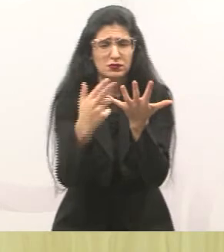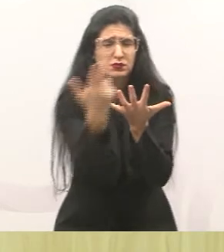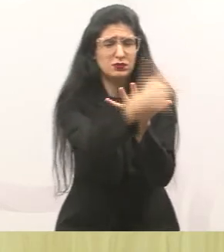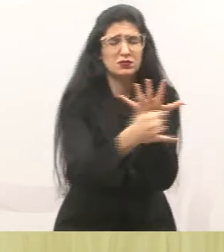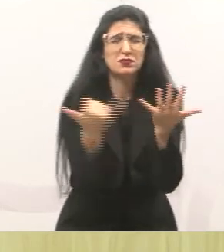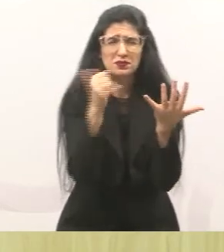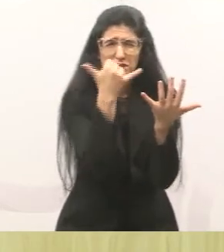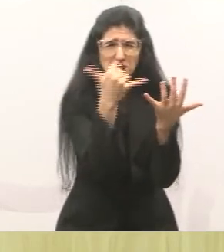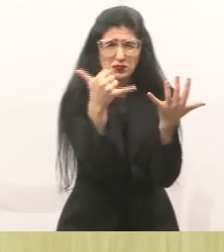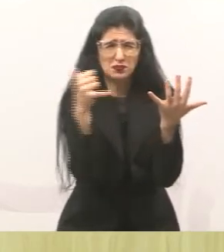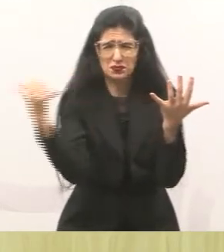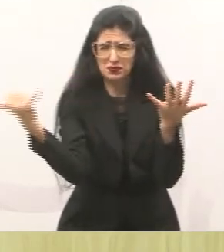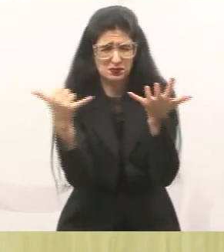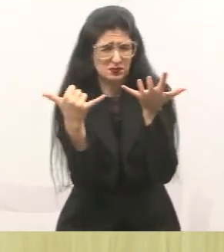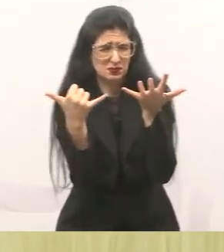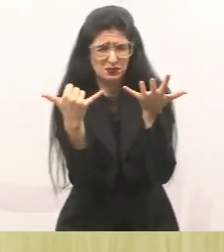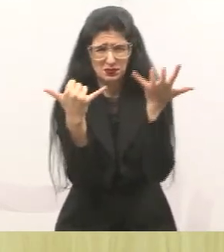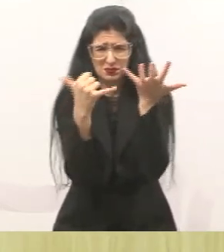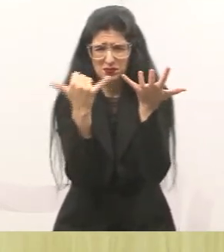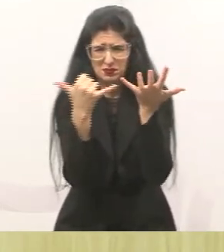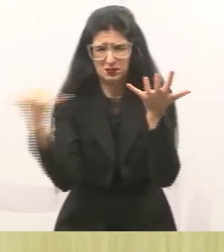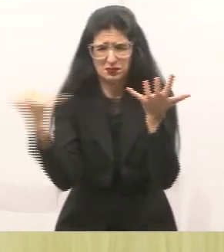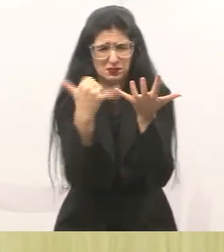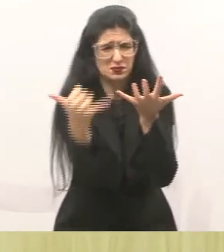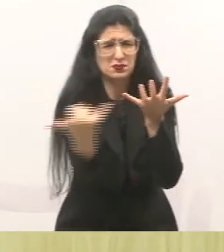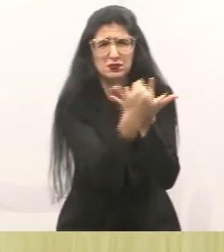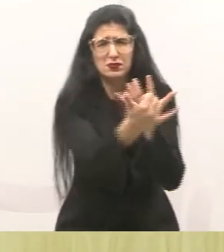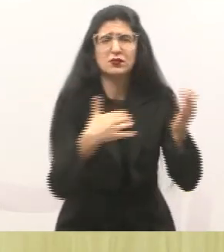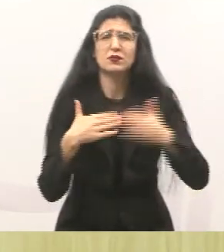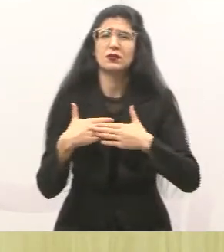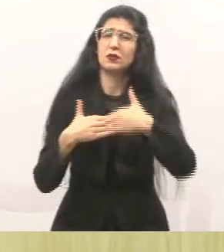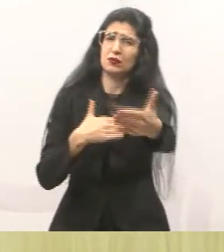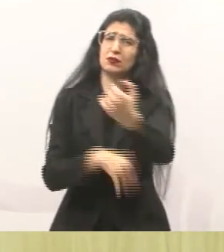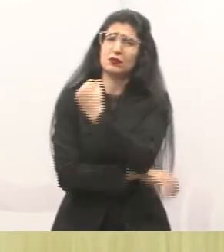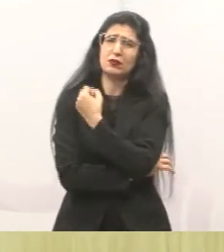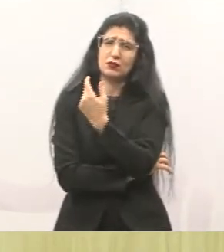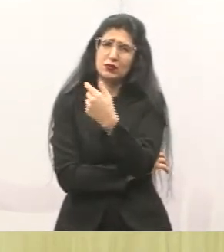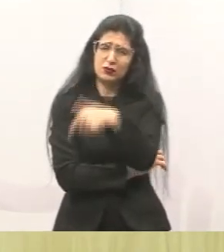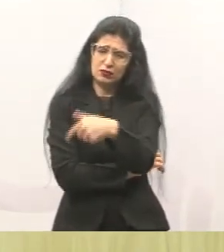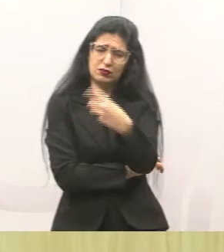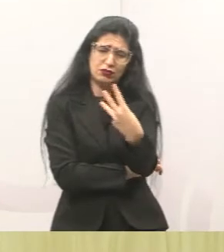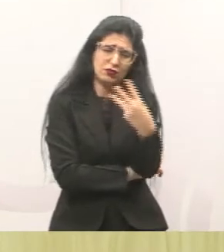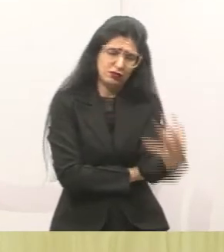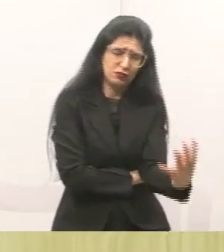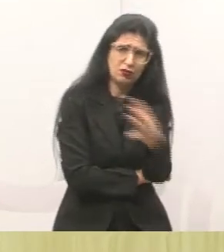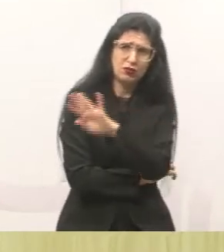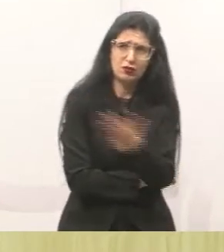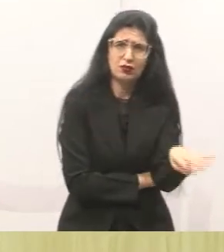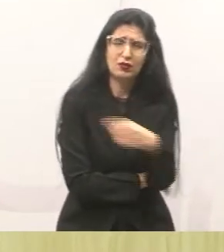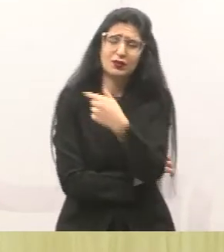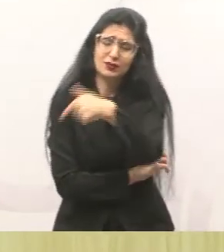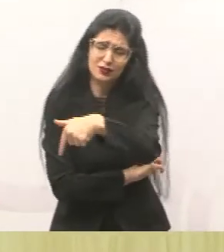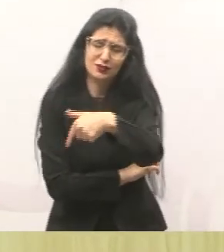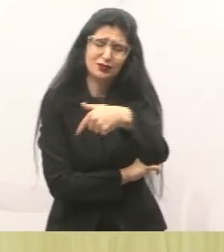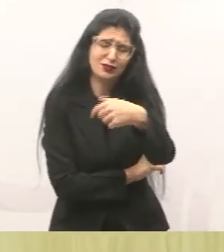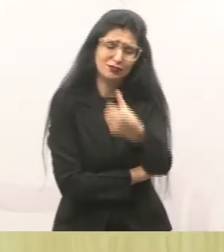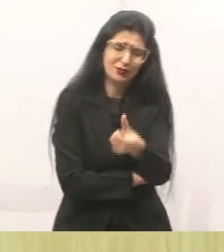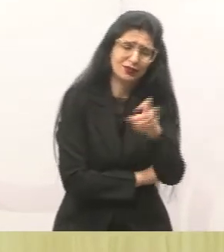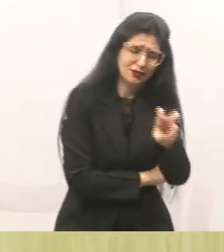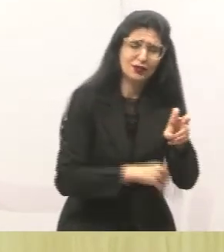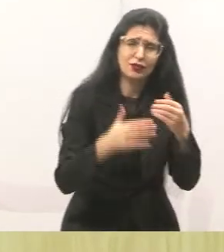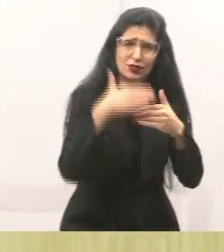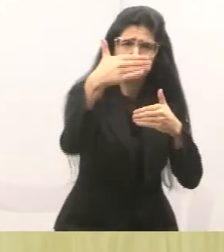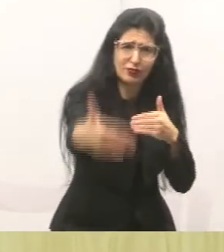rede de energia elétrica na rua Takeota, em frente ao número 734, 746 e 765, no Parque Meia Lua, em